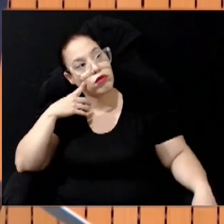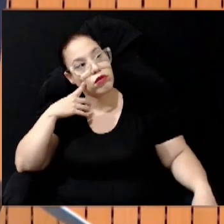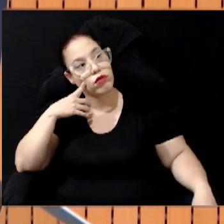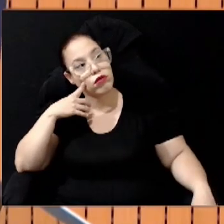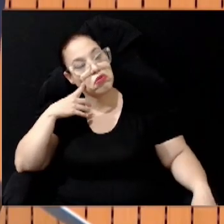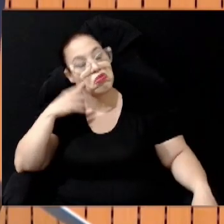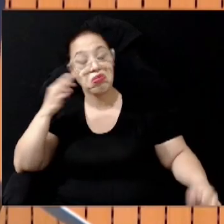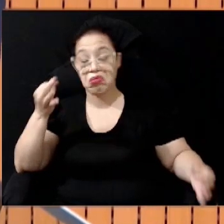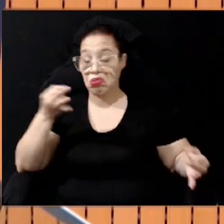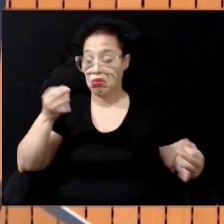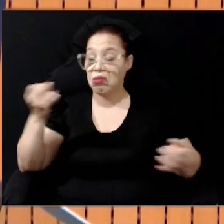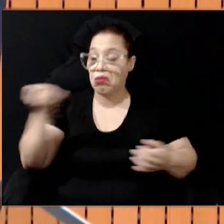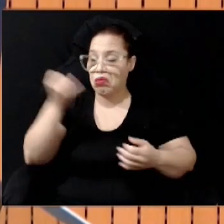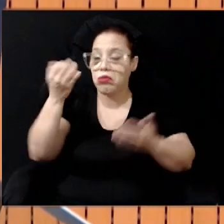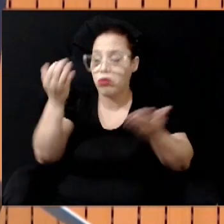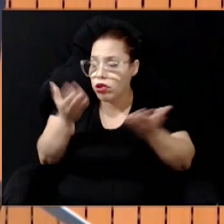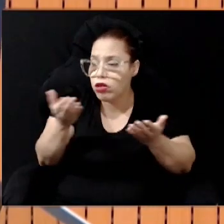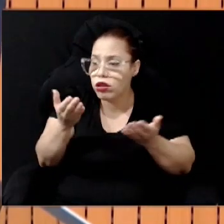nos dias de hoje.